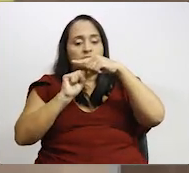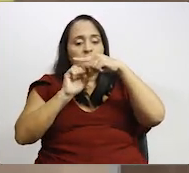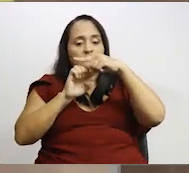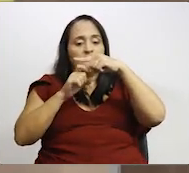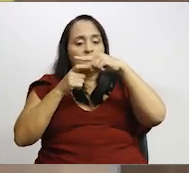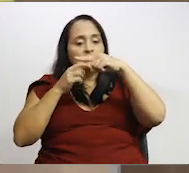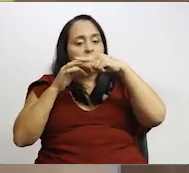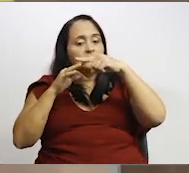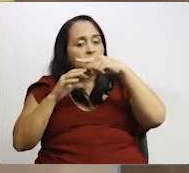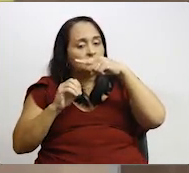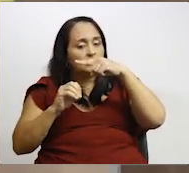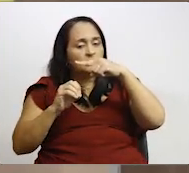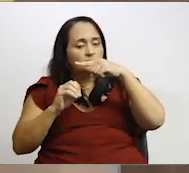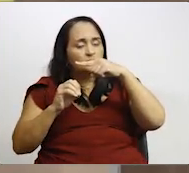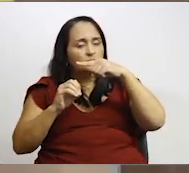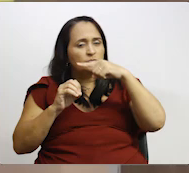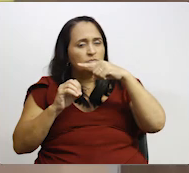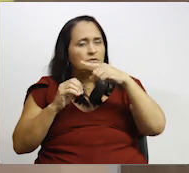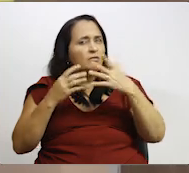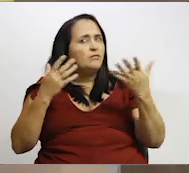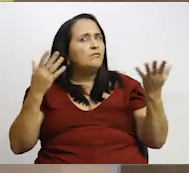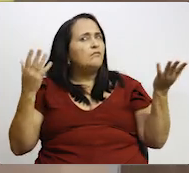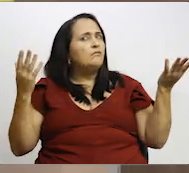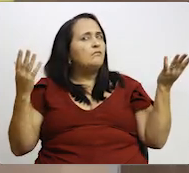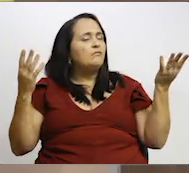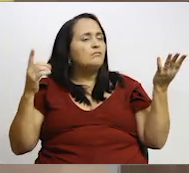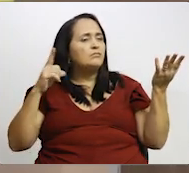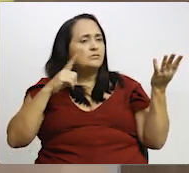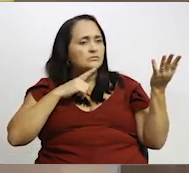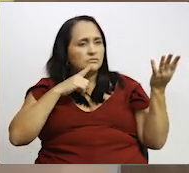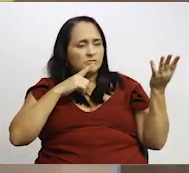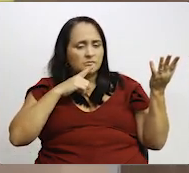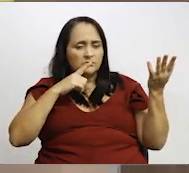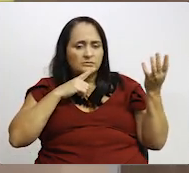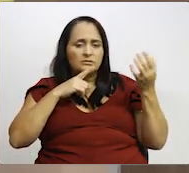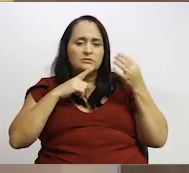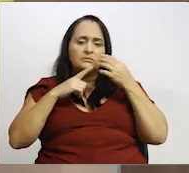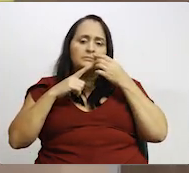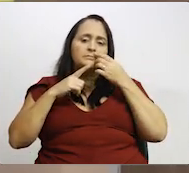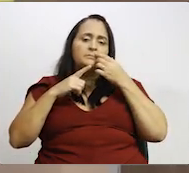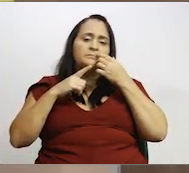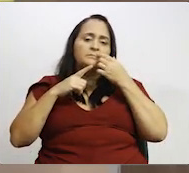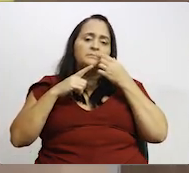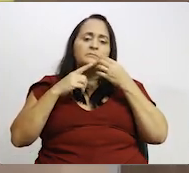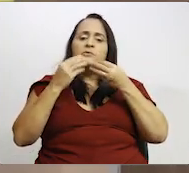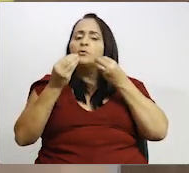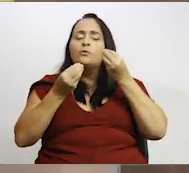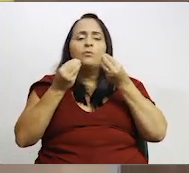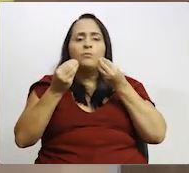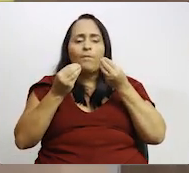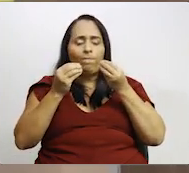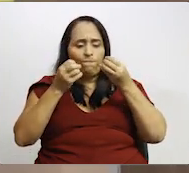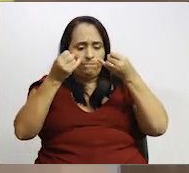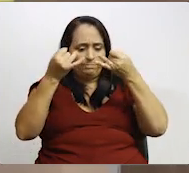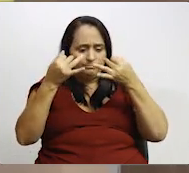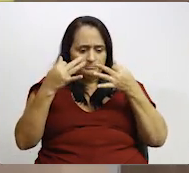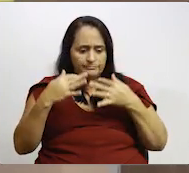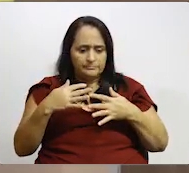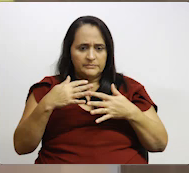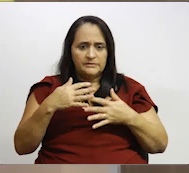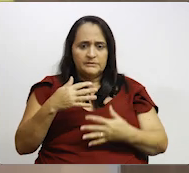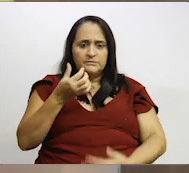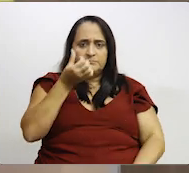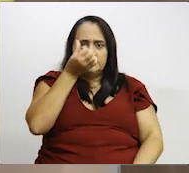é uma divisão? Então, observe, se eu tenho 6/6 e isso aqui é uma divisão, então é a mesma coisa